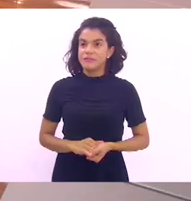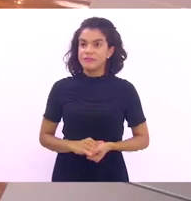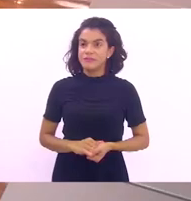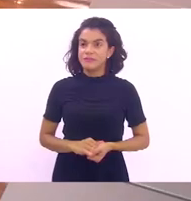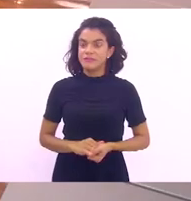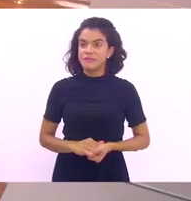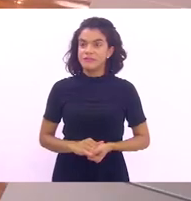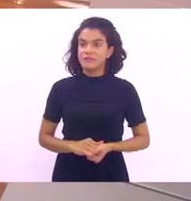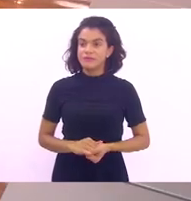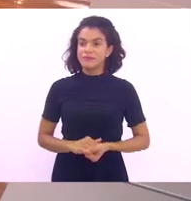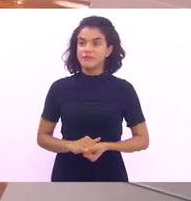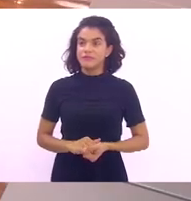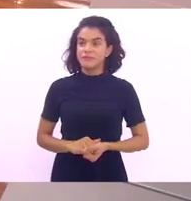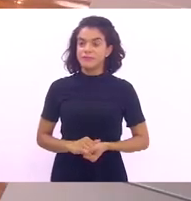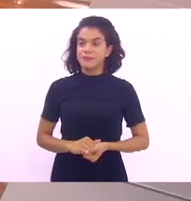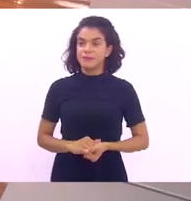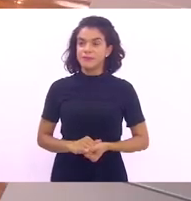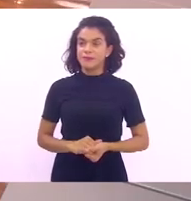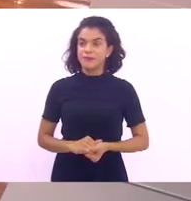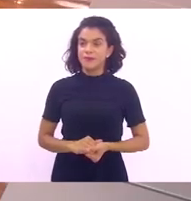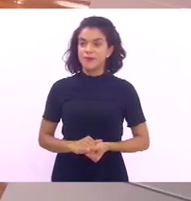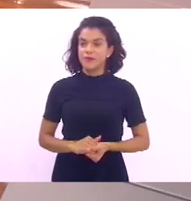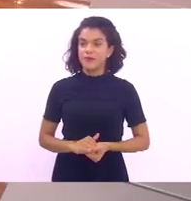tá bom tá bom